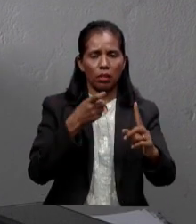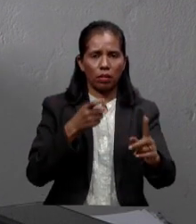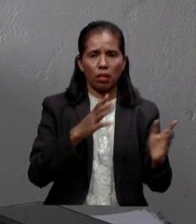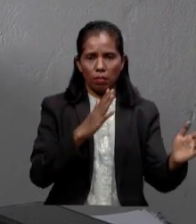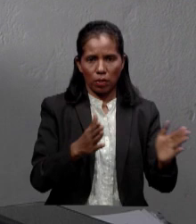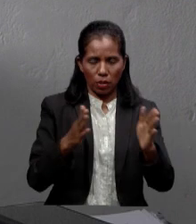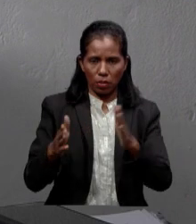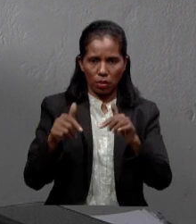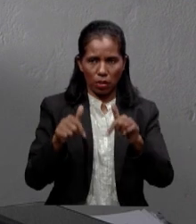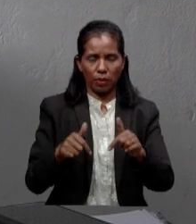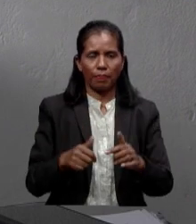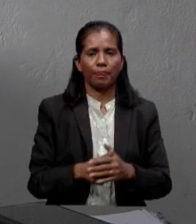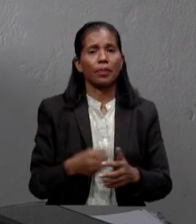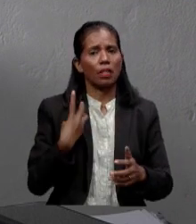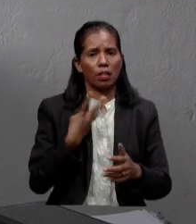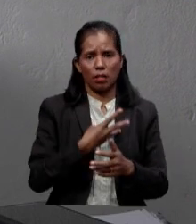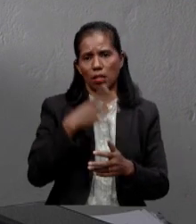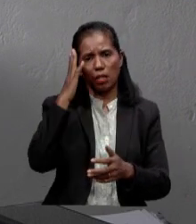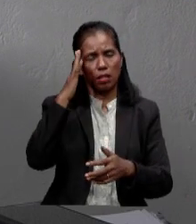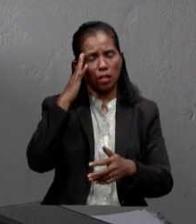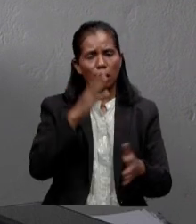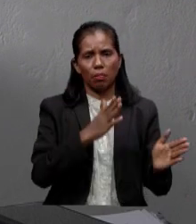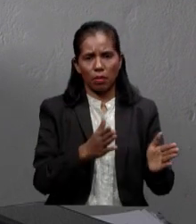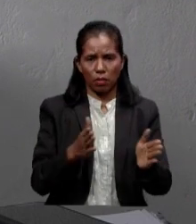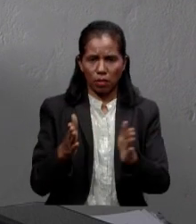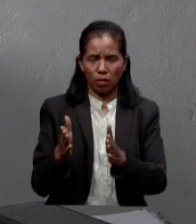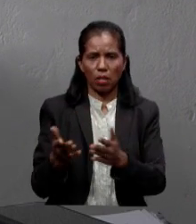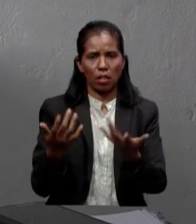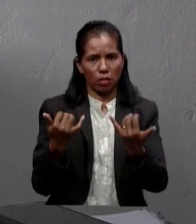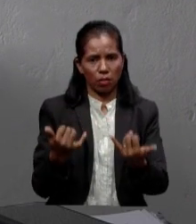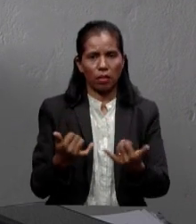processo idane. Também está tendo que atacar processo idane agora